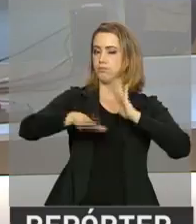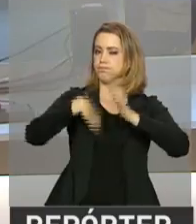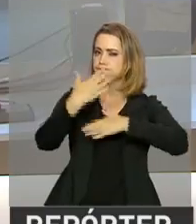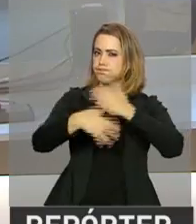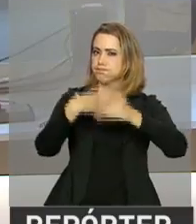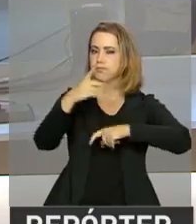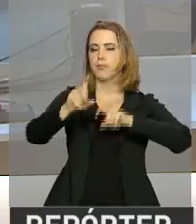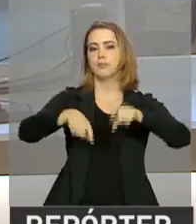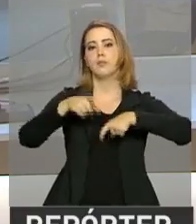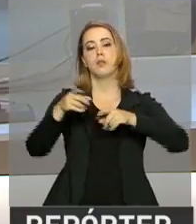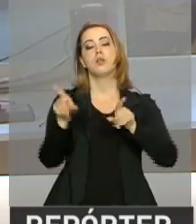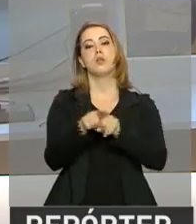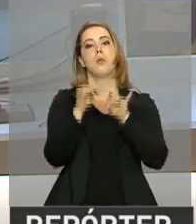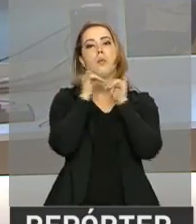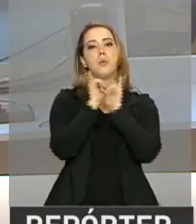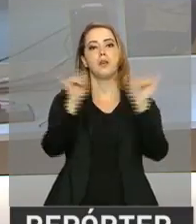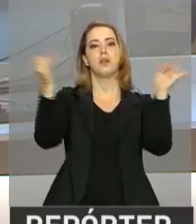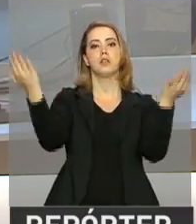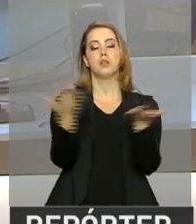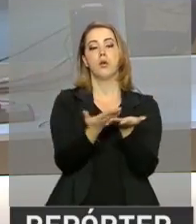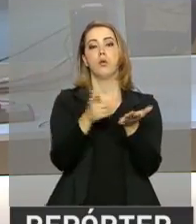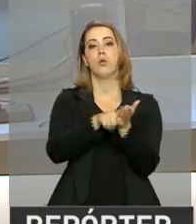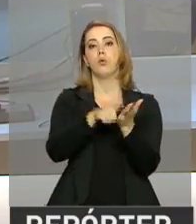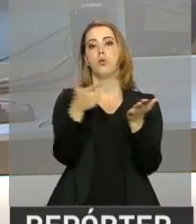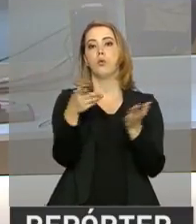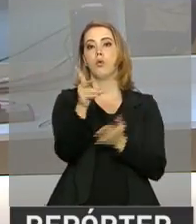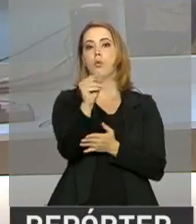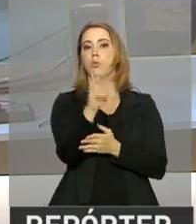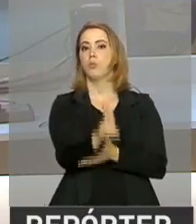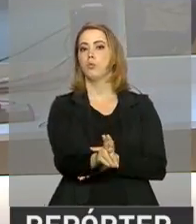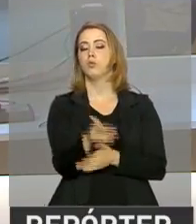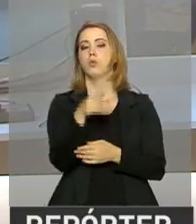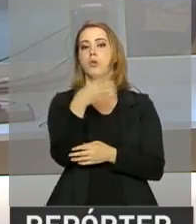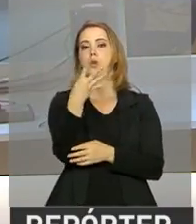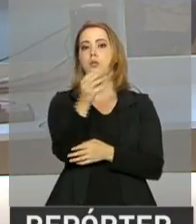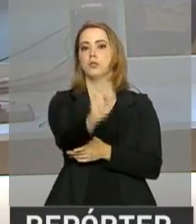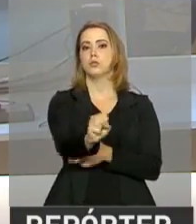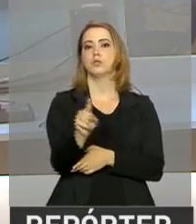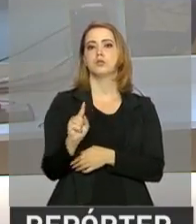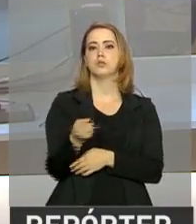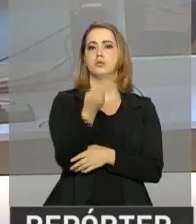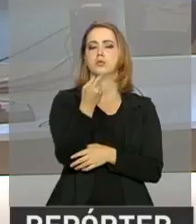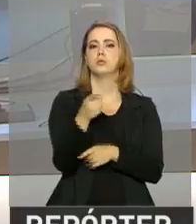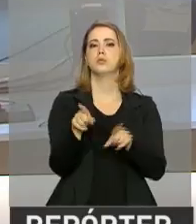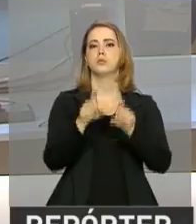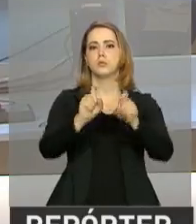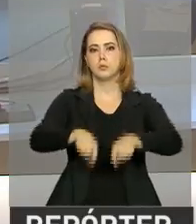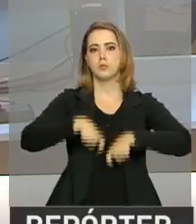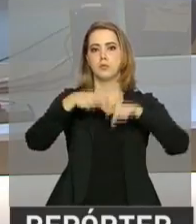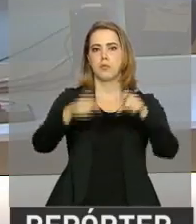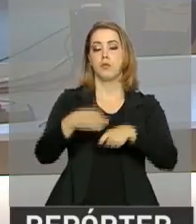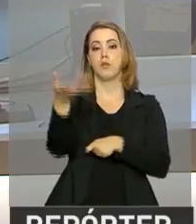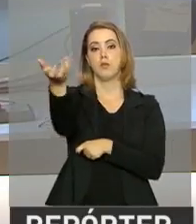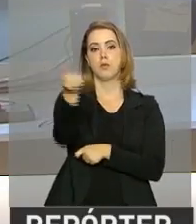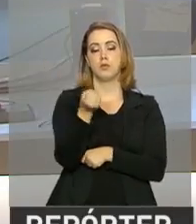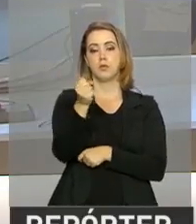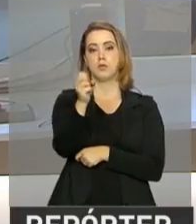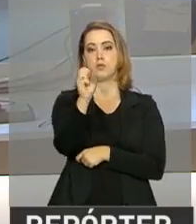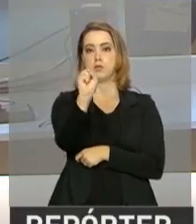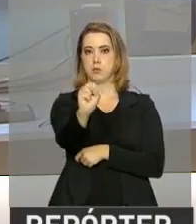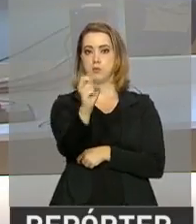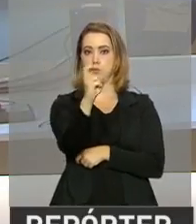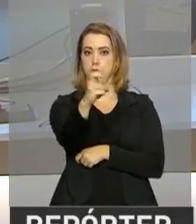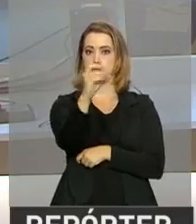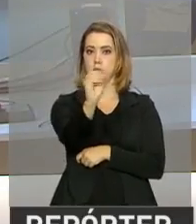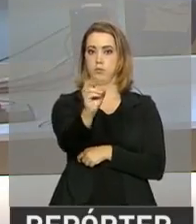Agrário foi publicada hoje no Diário Oficial. Mais de 48.500 agricultores vão receber o seguro de R$